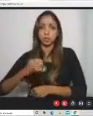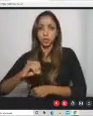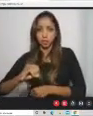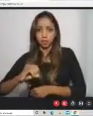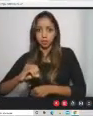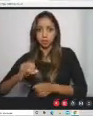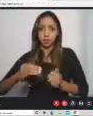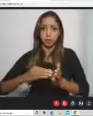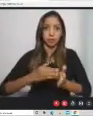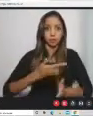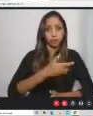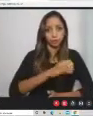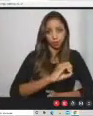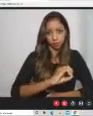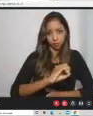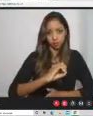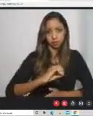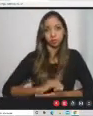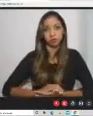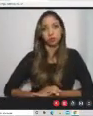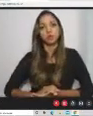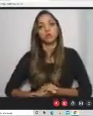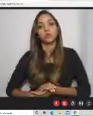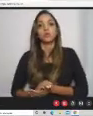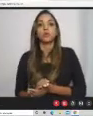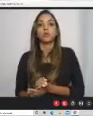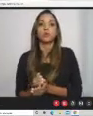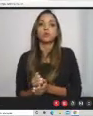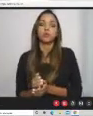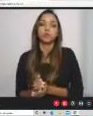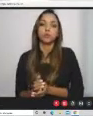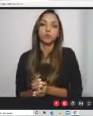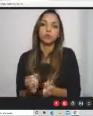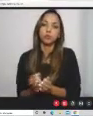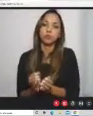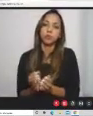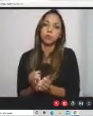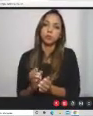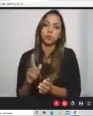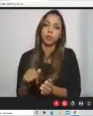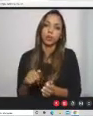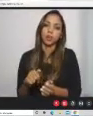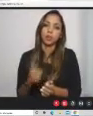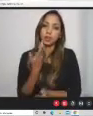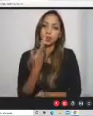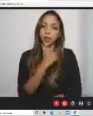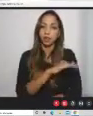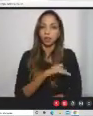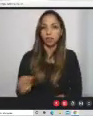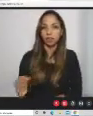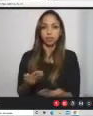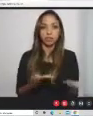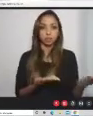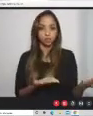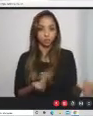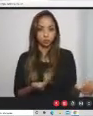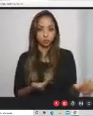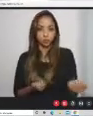chamado de adolescente, né? É criança e adolescente. Então, esse projeto,